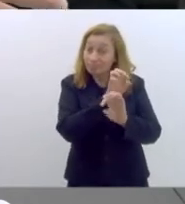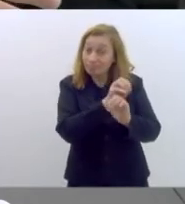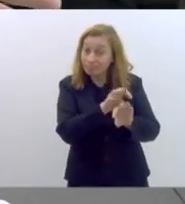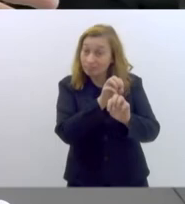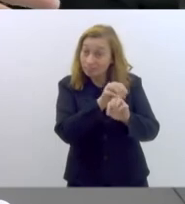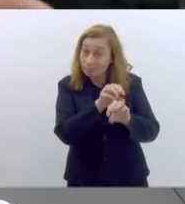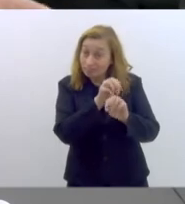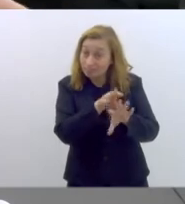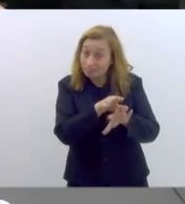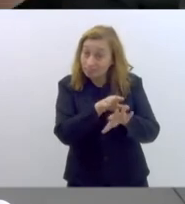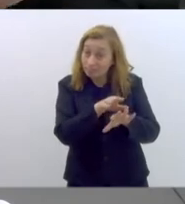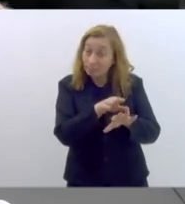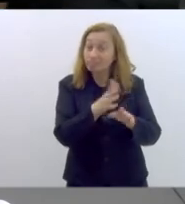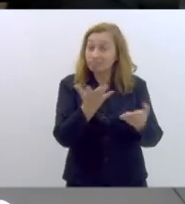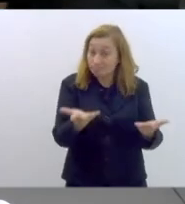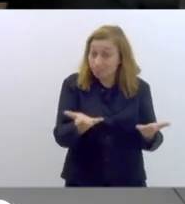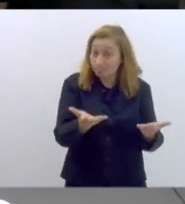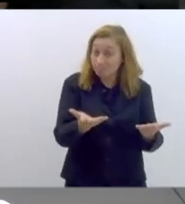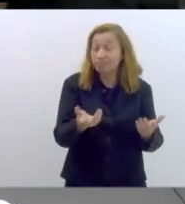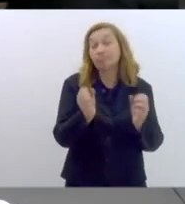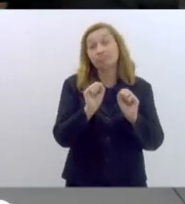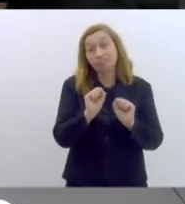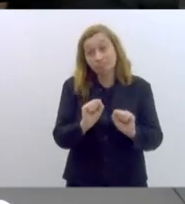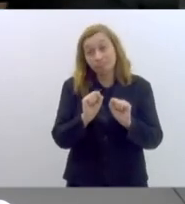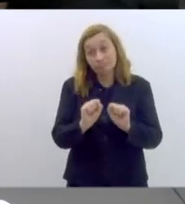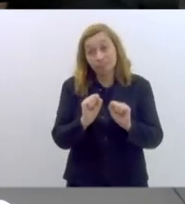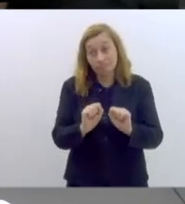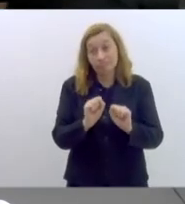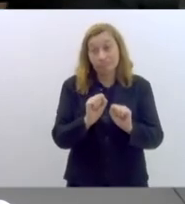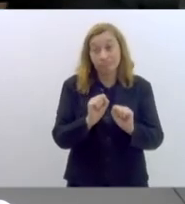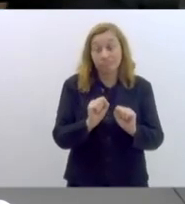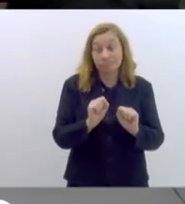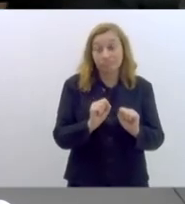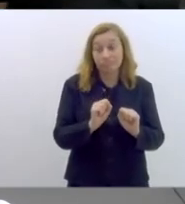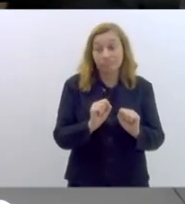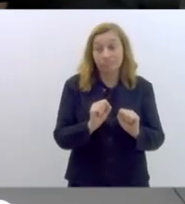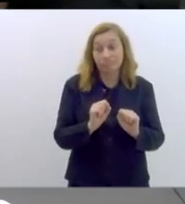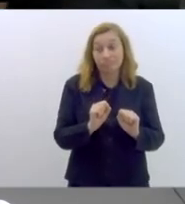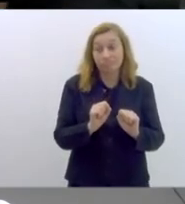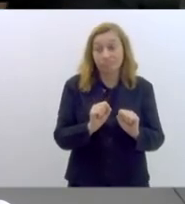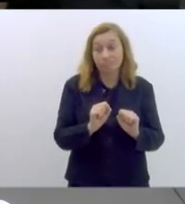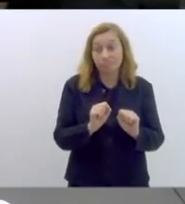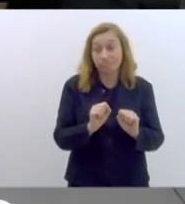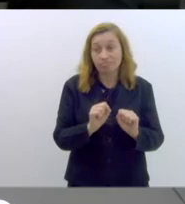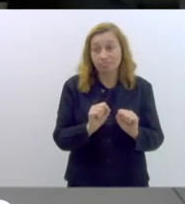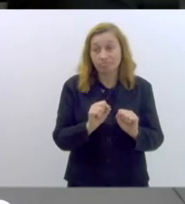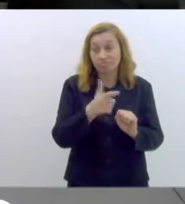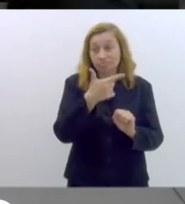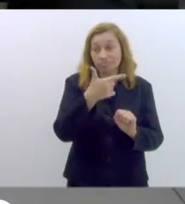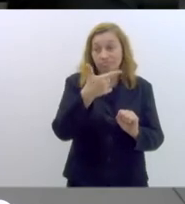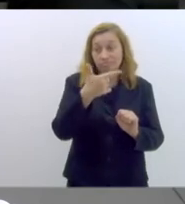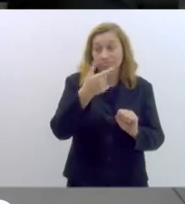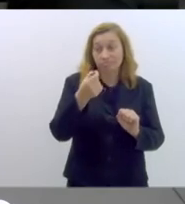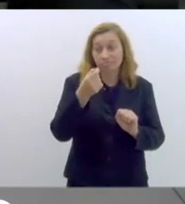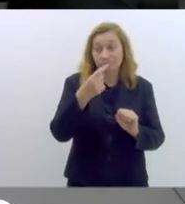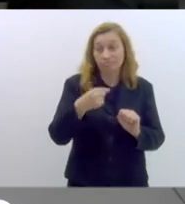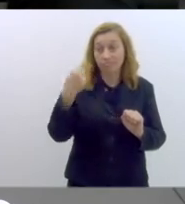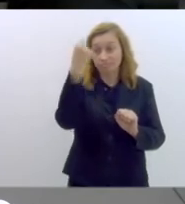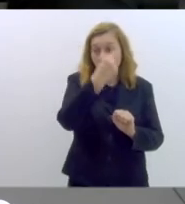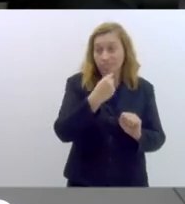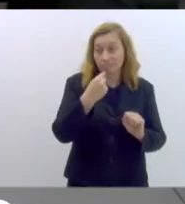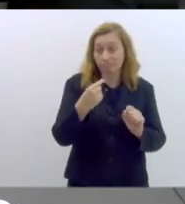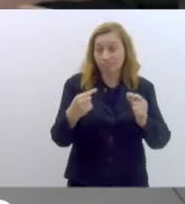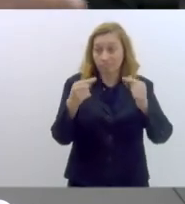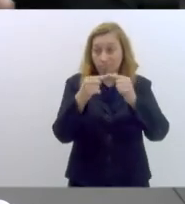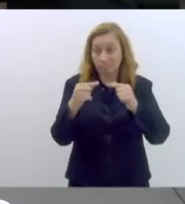81 e 82, as aulas que eu pude dar. era 20 horas, ainda era, havia